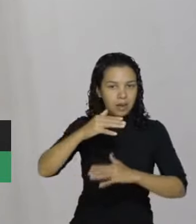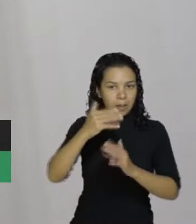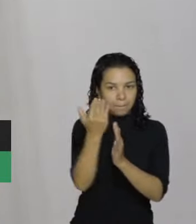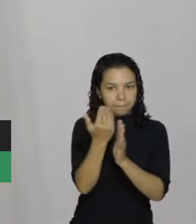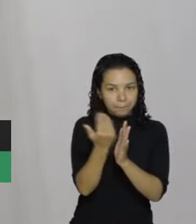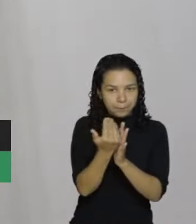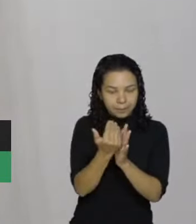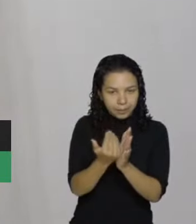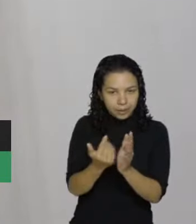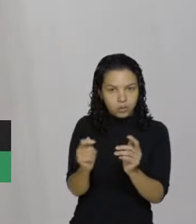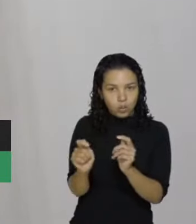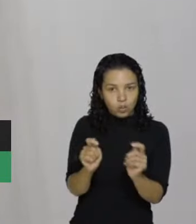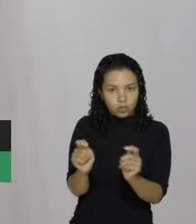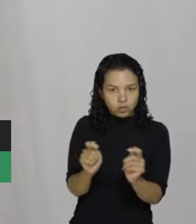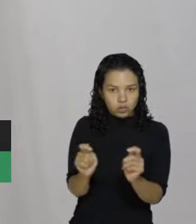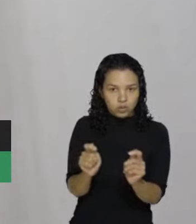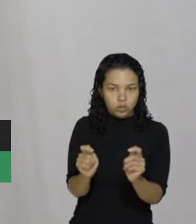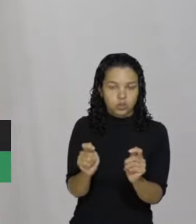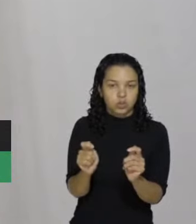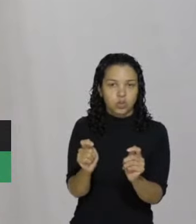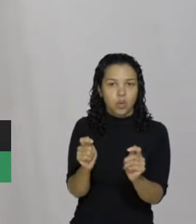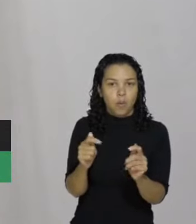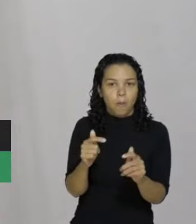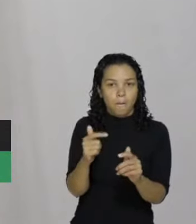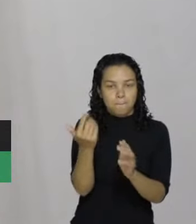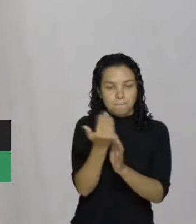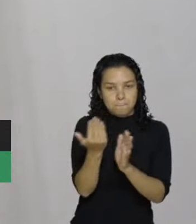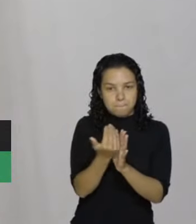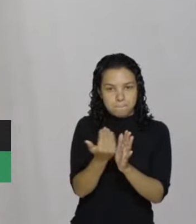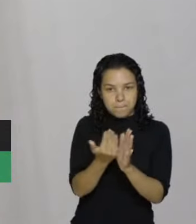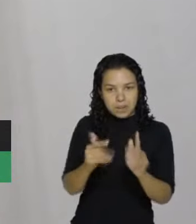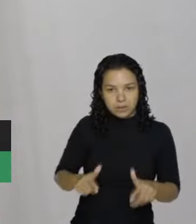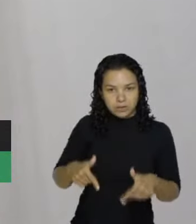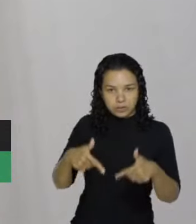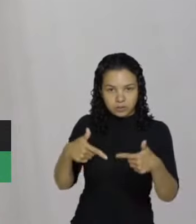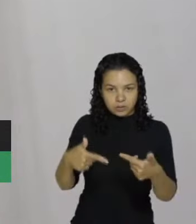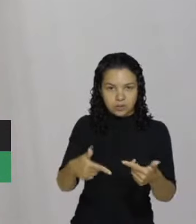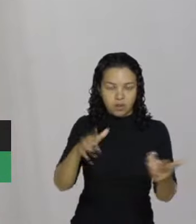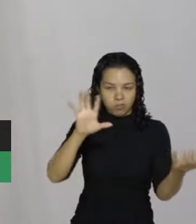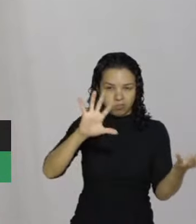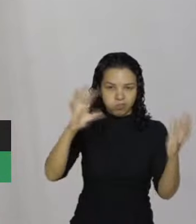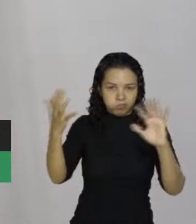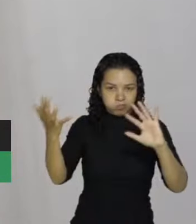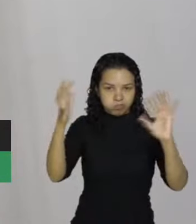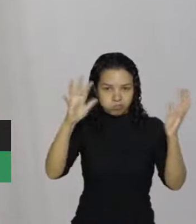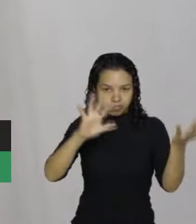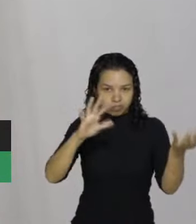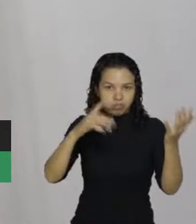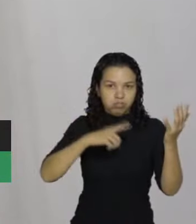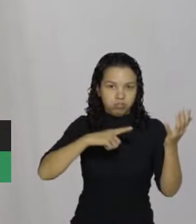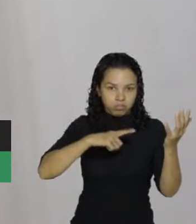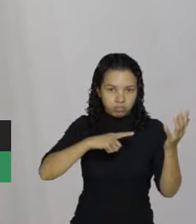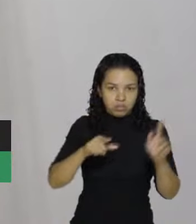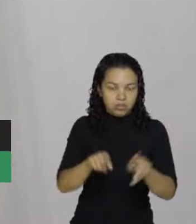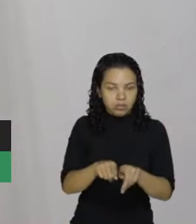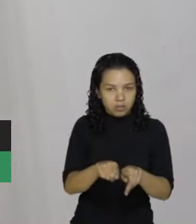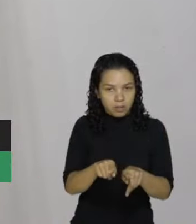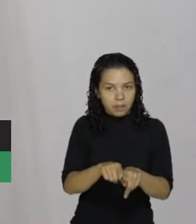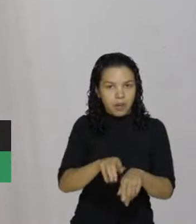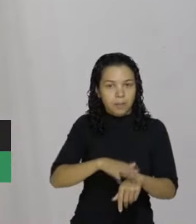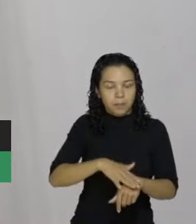contingenciamento, em planos de enfrentamento aos eventos climáticos extremos, que são oriundos também das mudanças climáticas, mas mais do que isso,